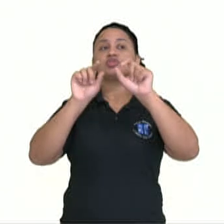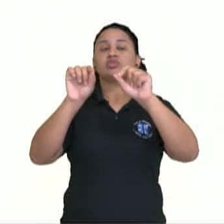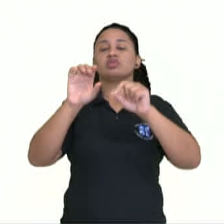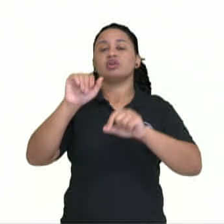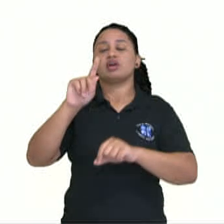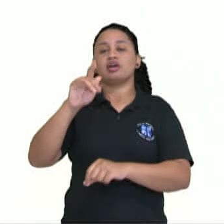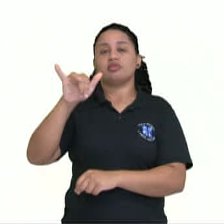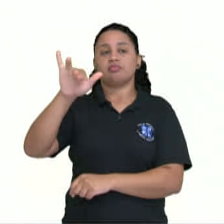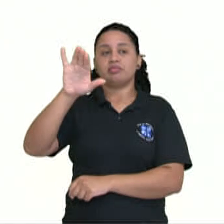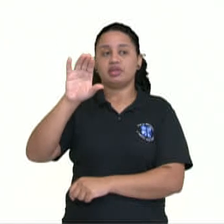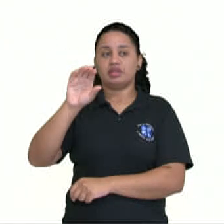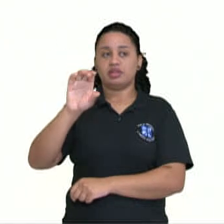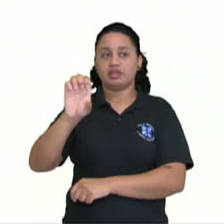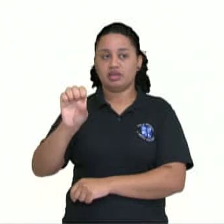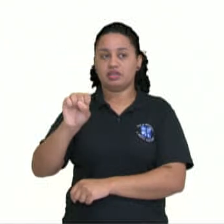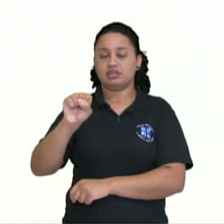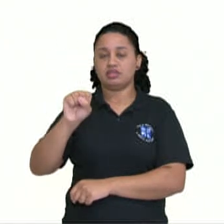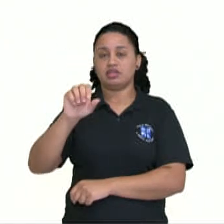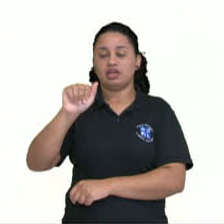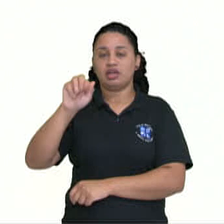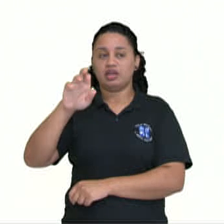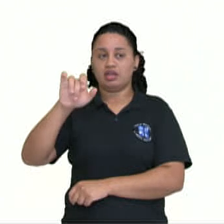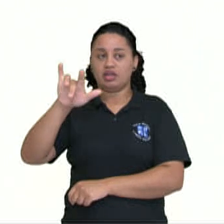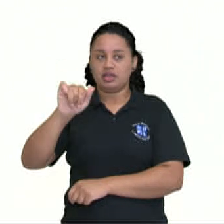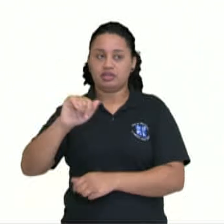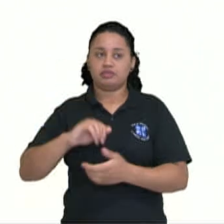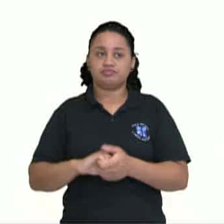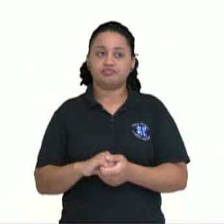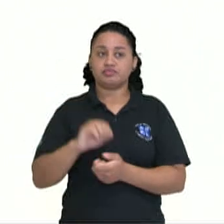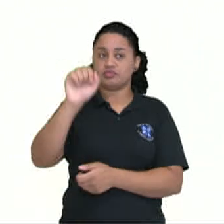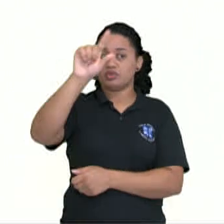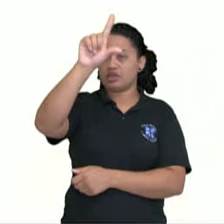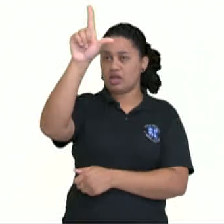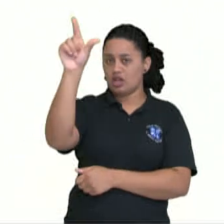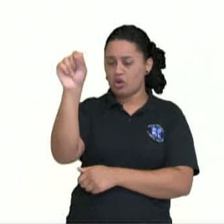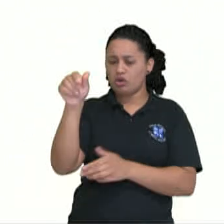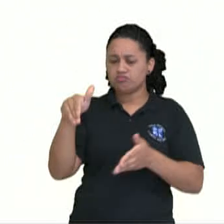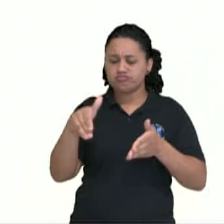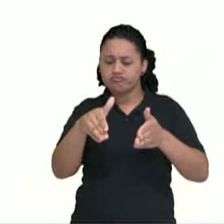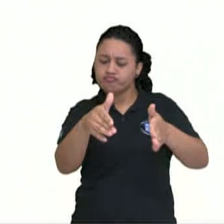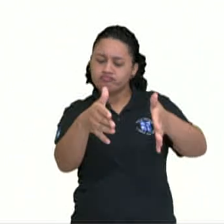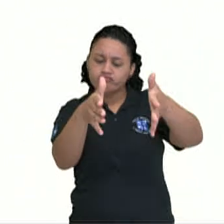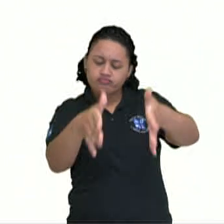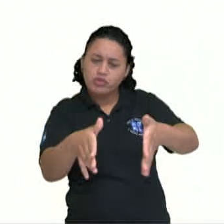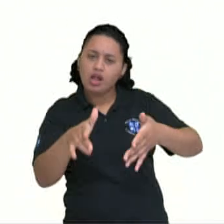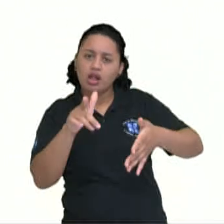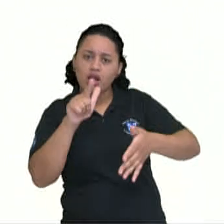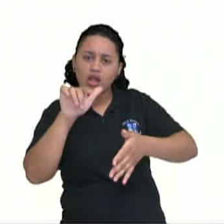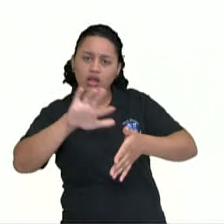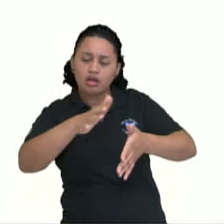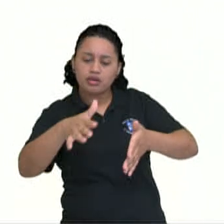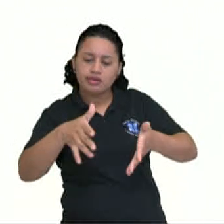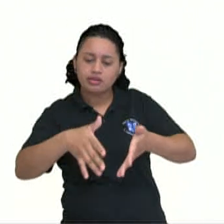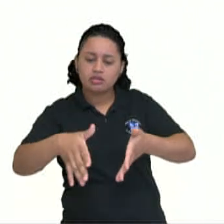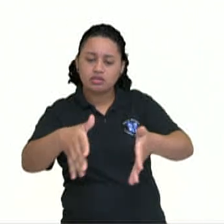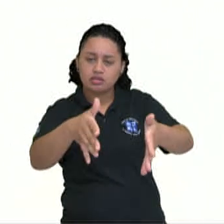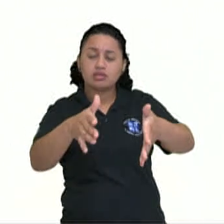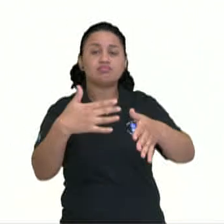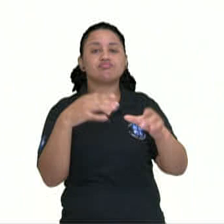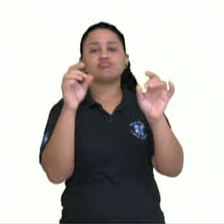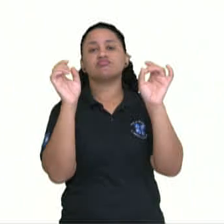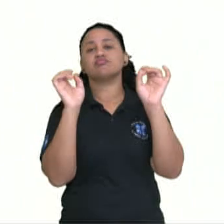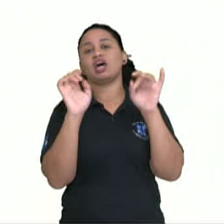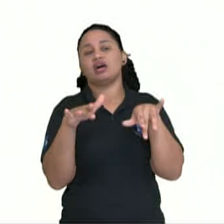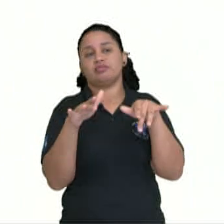a lua num velho trapiche abandonado. Então, nós vamos ler trechos dessa obra com a sua